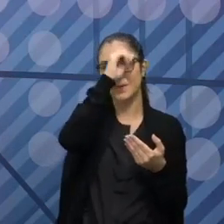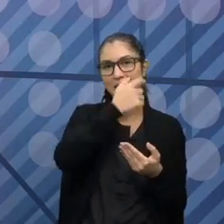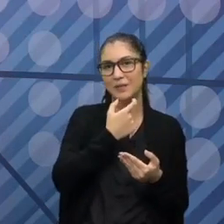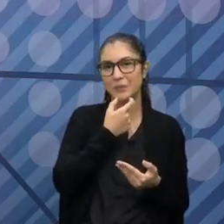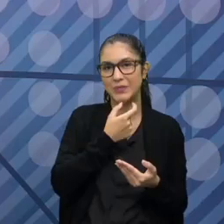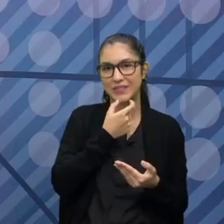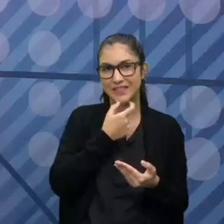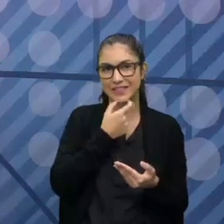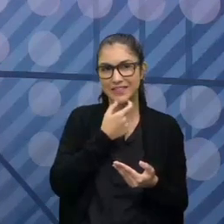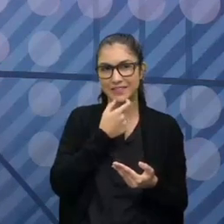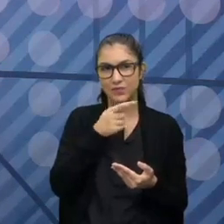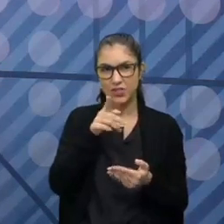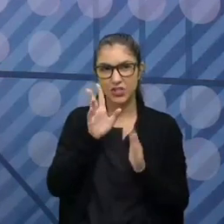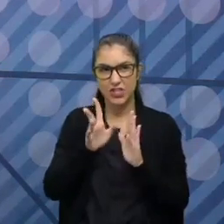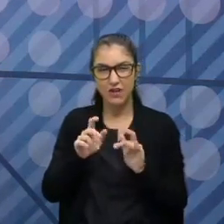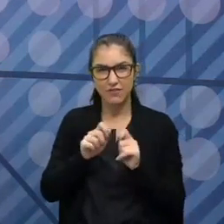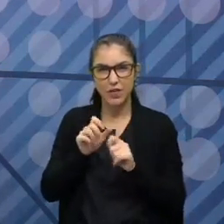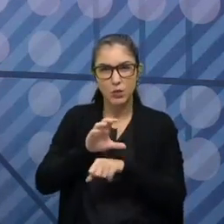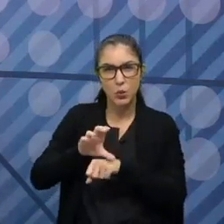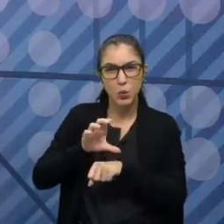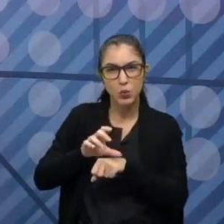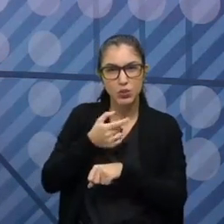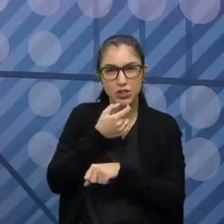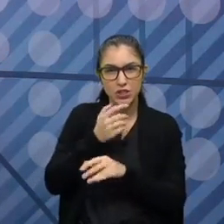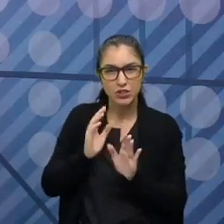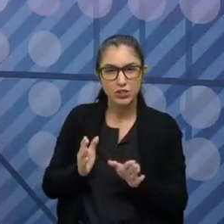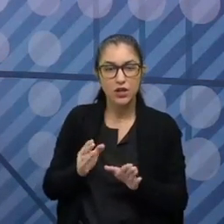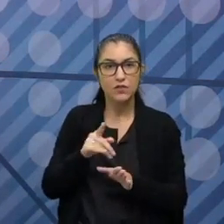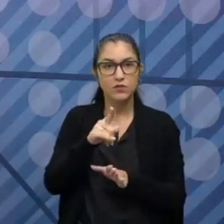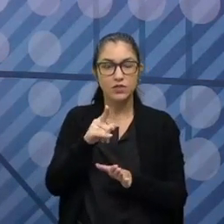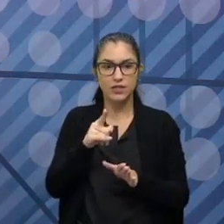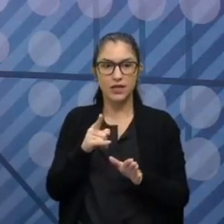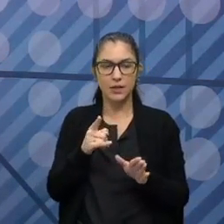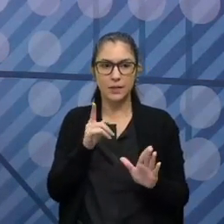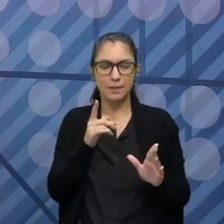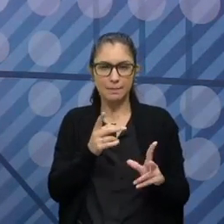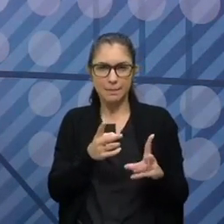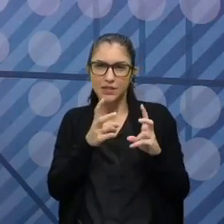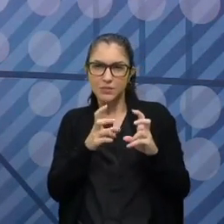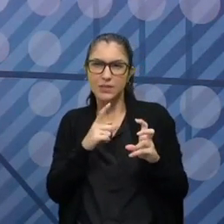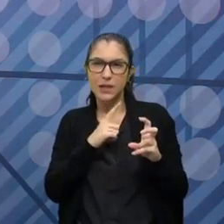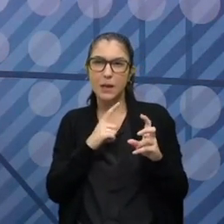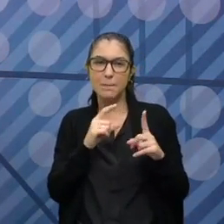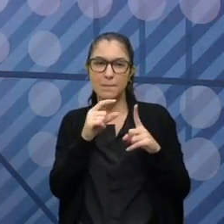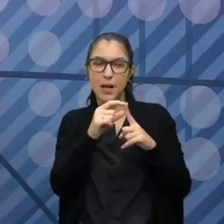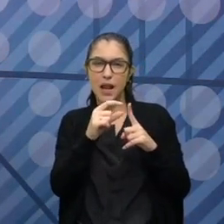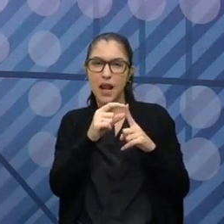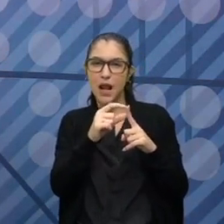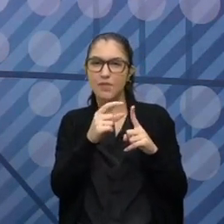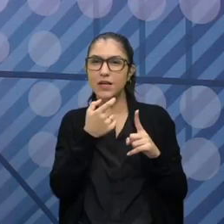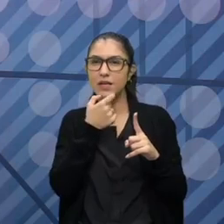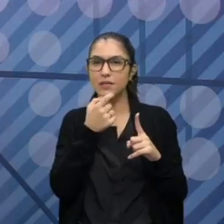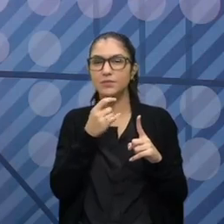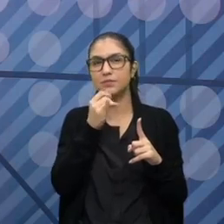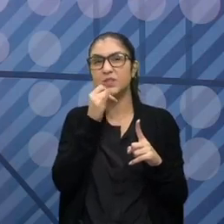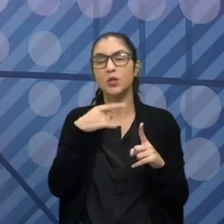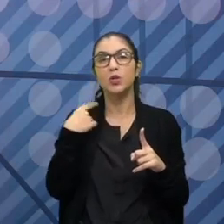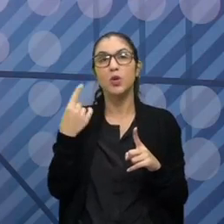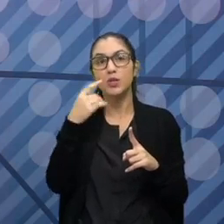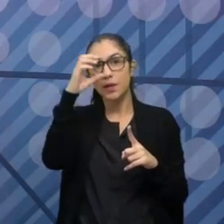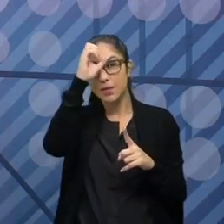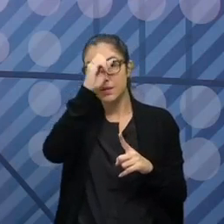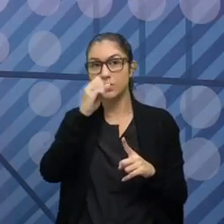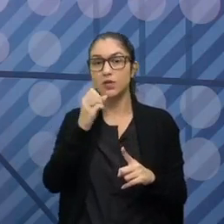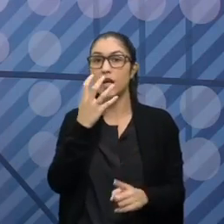inglês. Não sei se você já fez algum curso de inglês, alguma coisa, mas você já se deparou com alguma palavra em inglês. Por exemplo, nós aprendemos